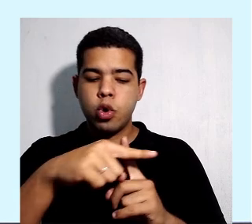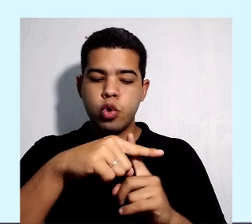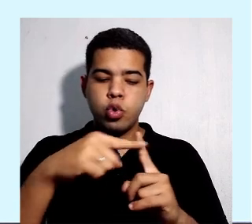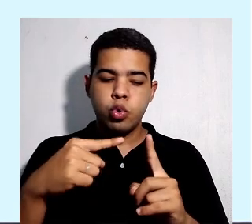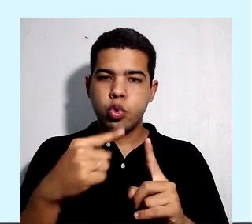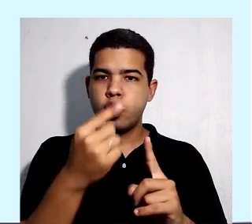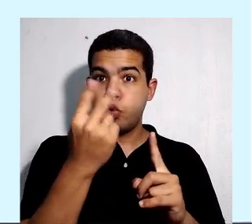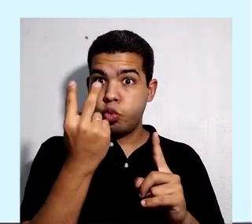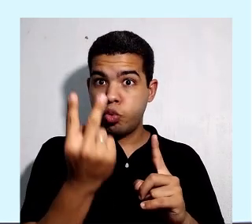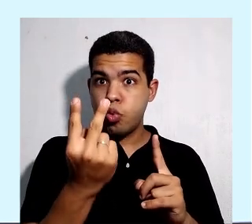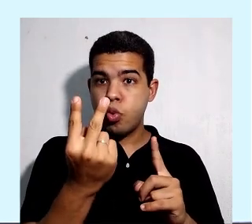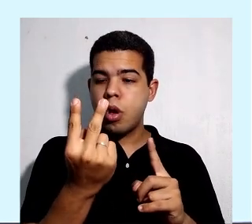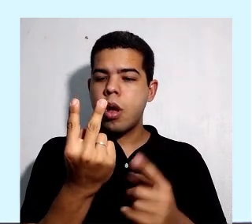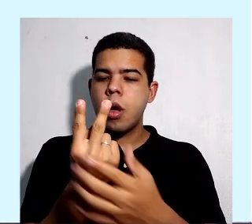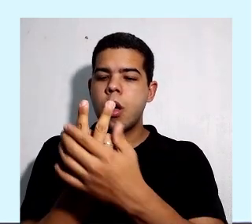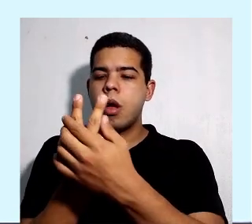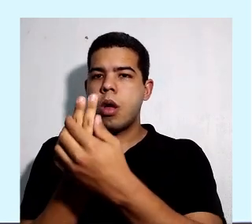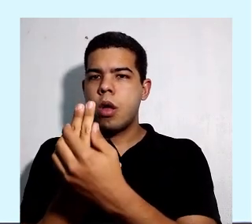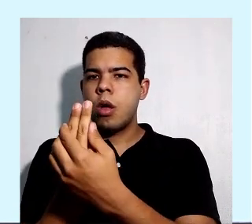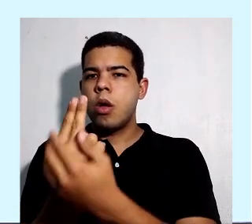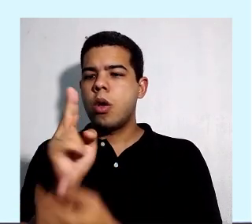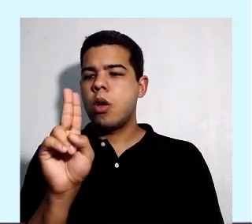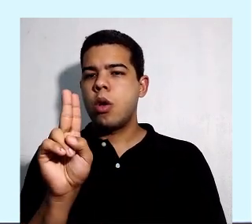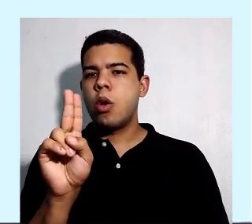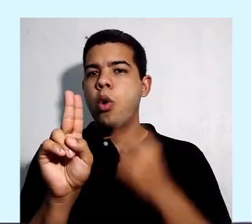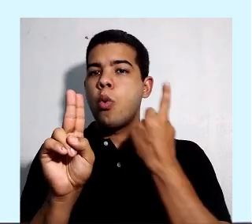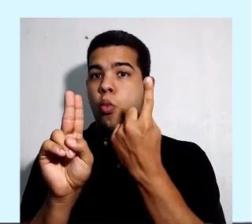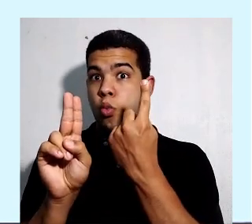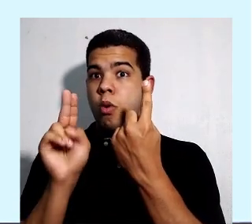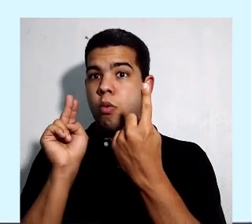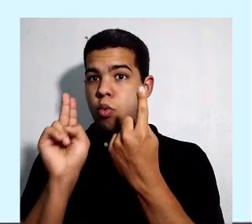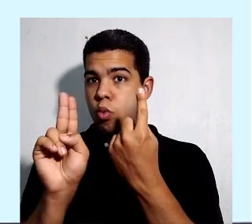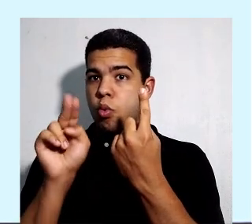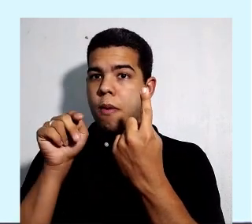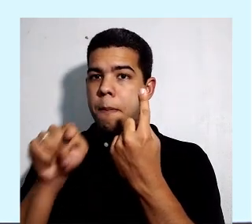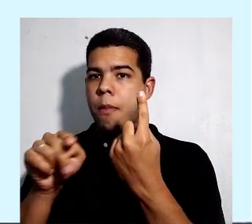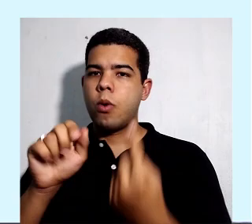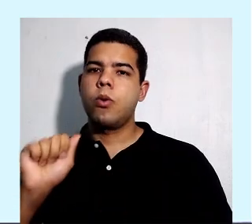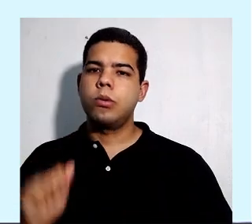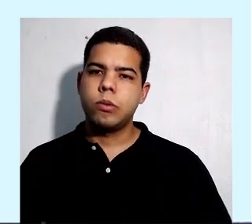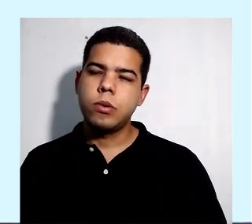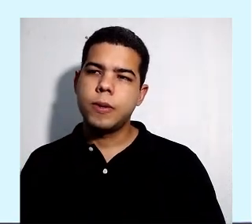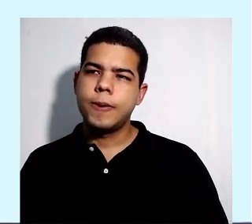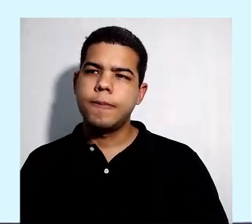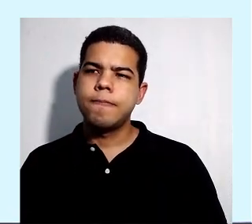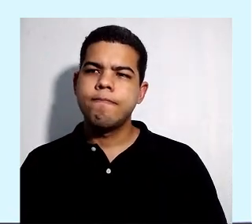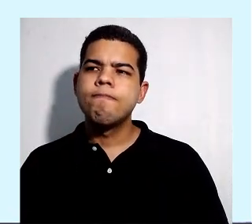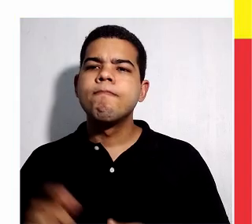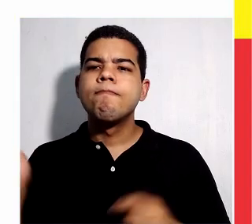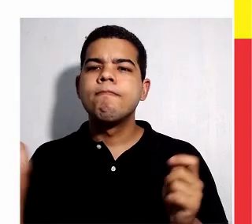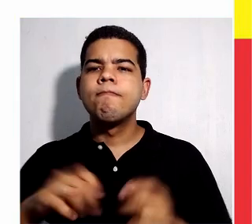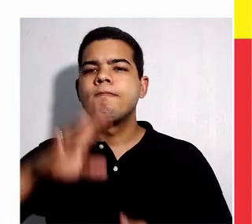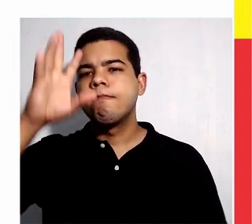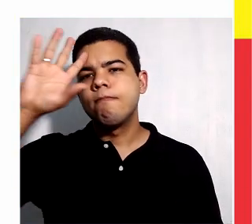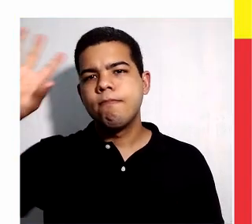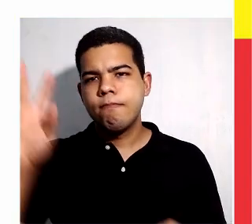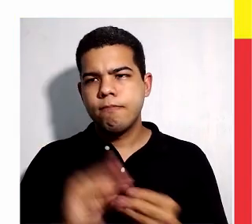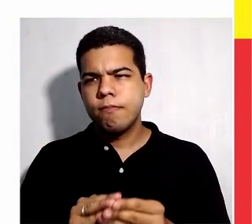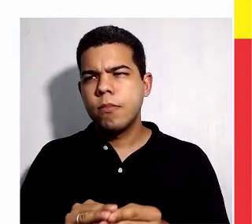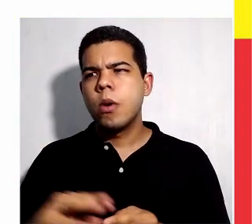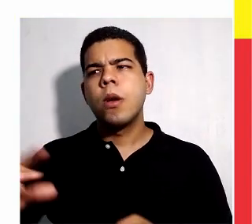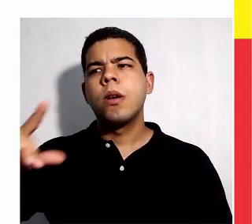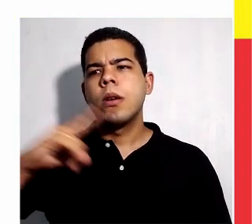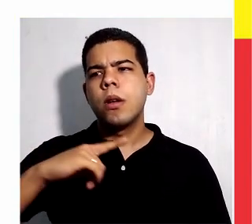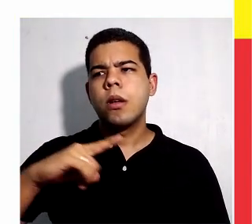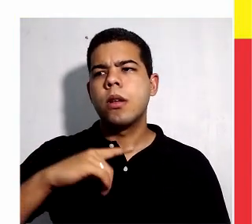duas metades é uma unidade. E a cada unidade fechada é uma unidade. Então, chegamos aí à conclusão